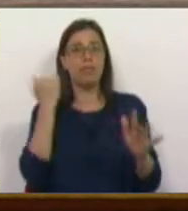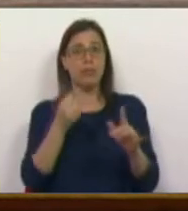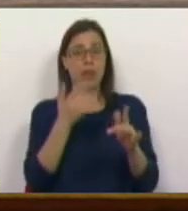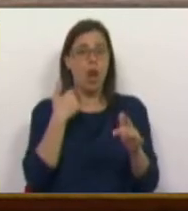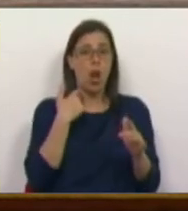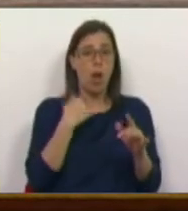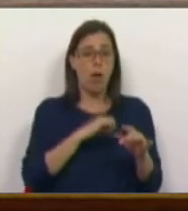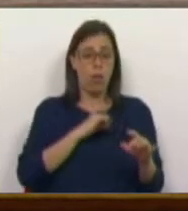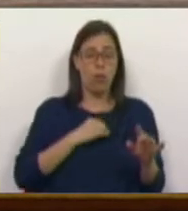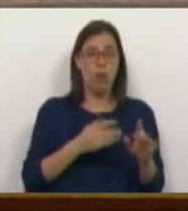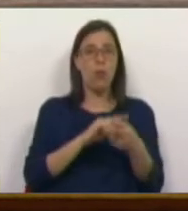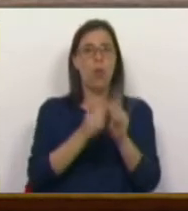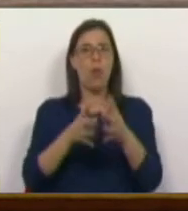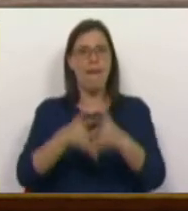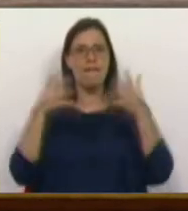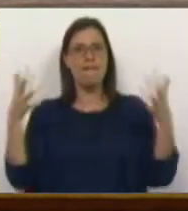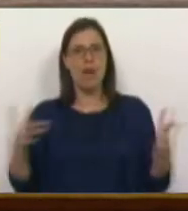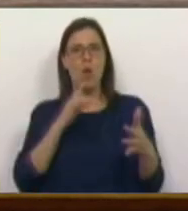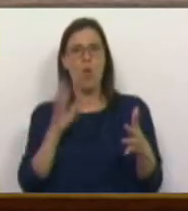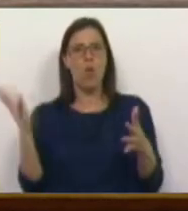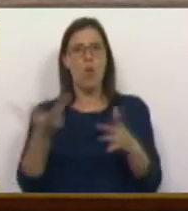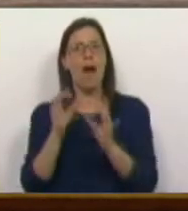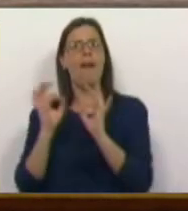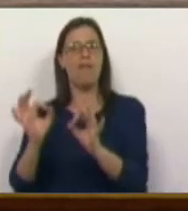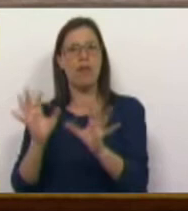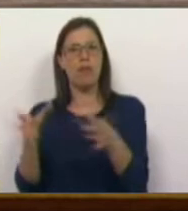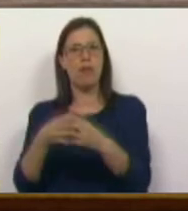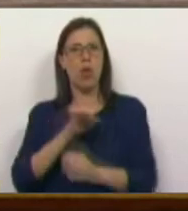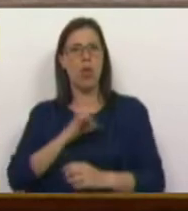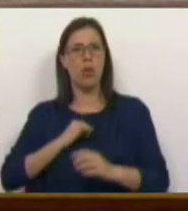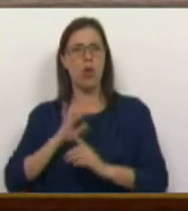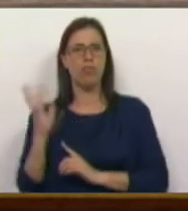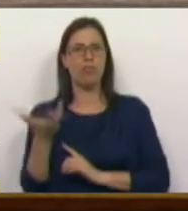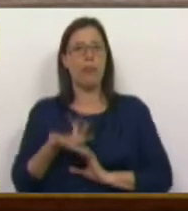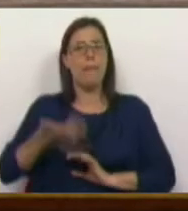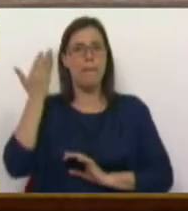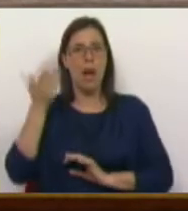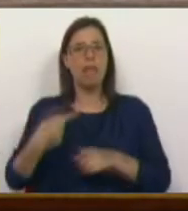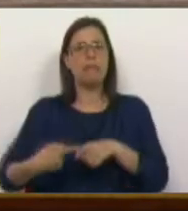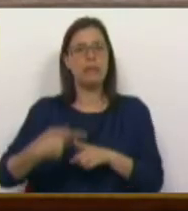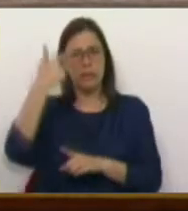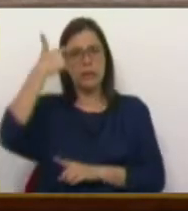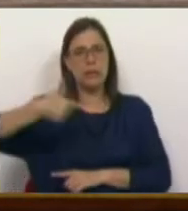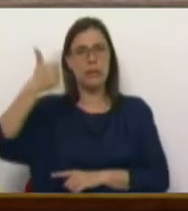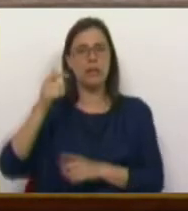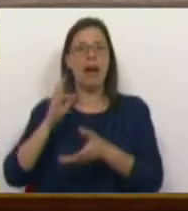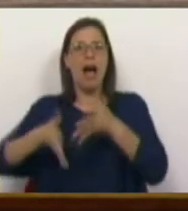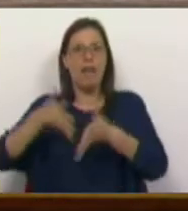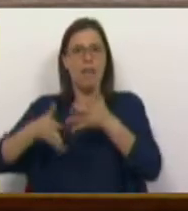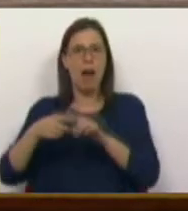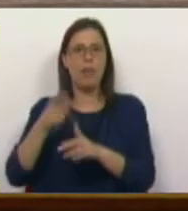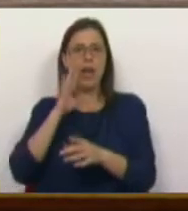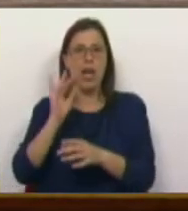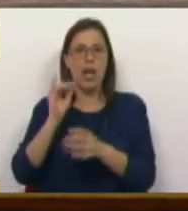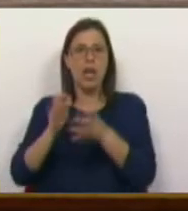mais pequenos e à concentração fundiária em benefício dos grandes proprietários e dos grandes interesses financeiros e industriais